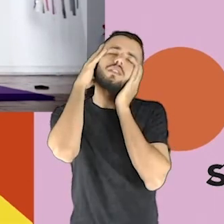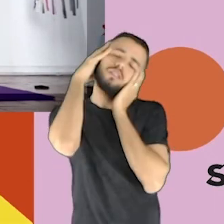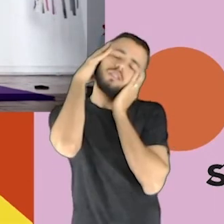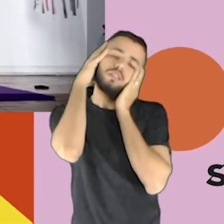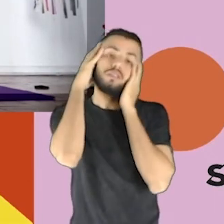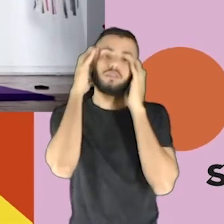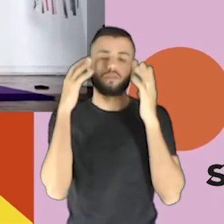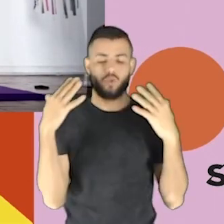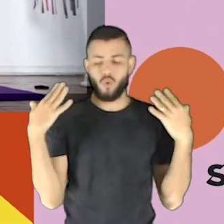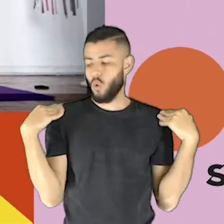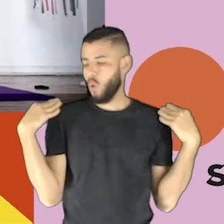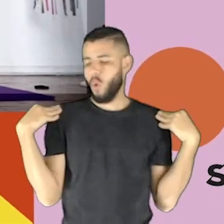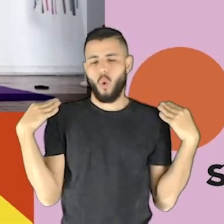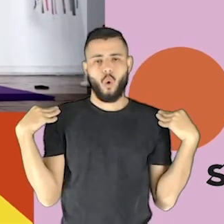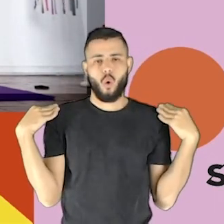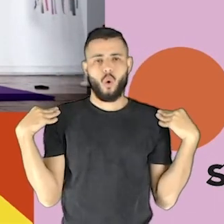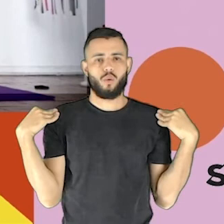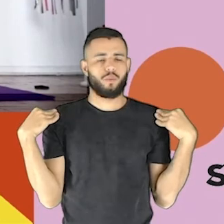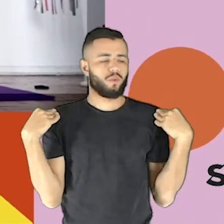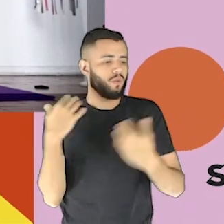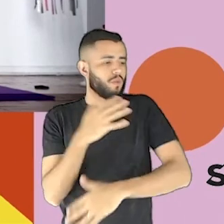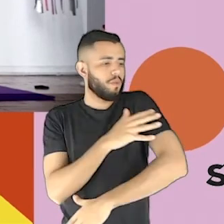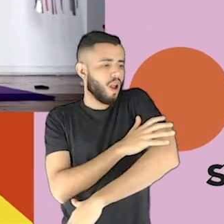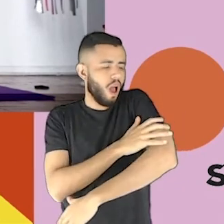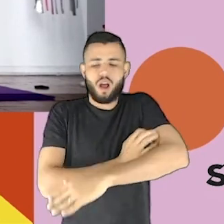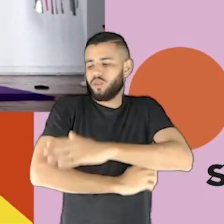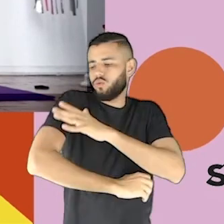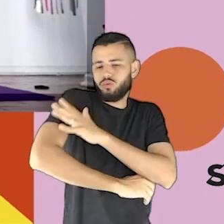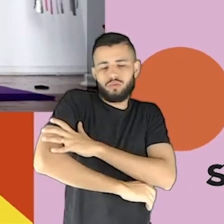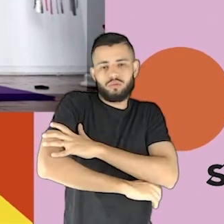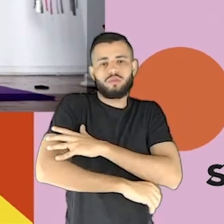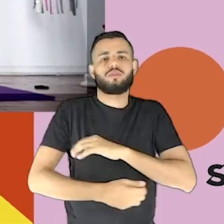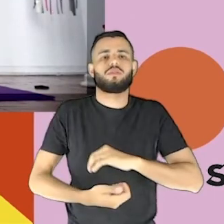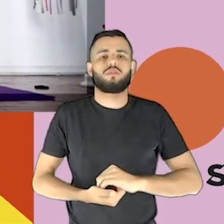Sente os seus ombros, os seus braços.